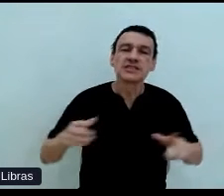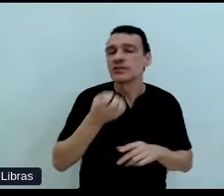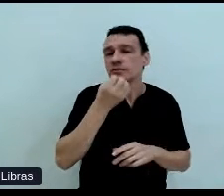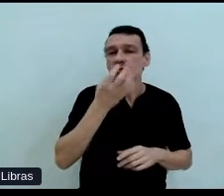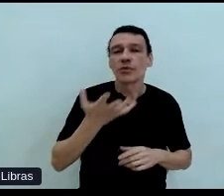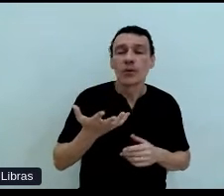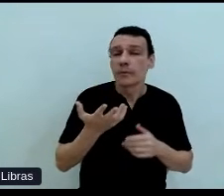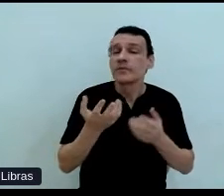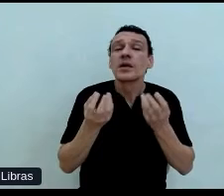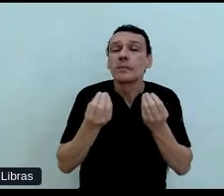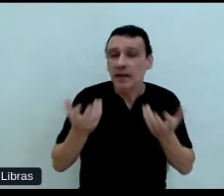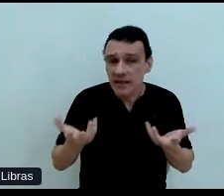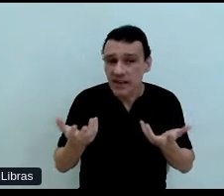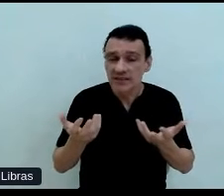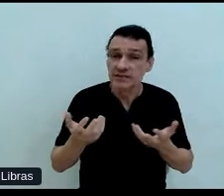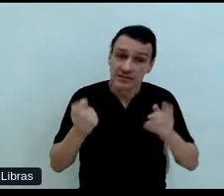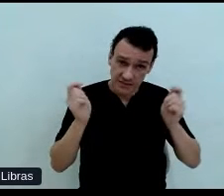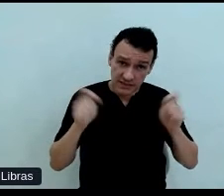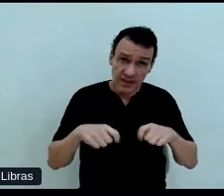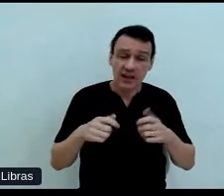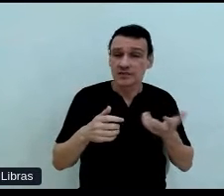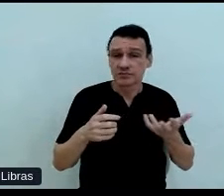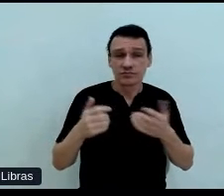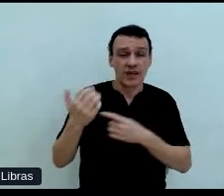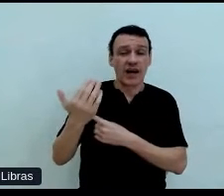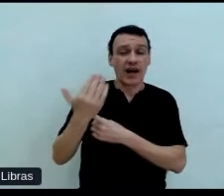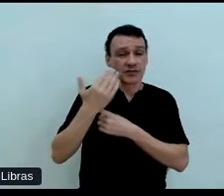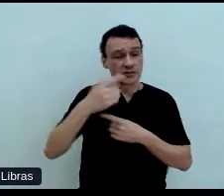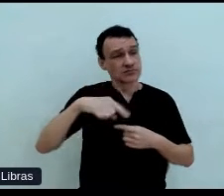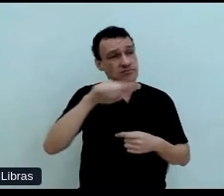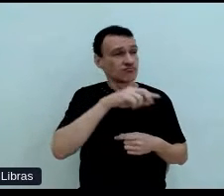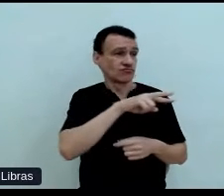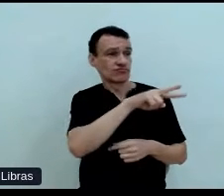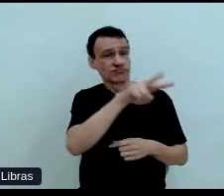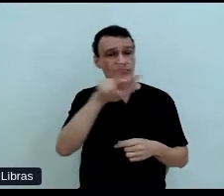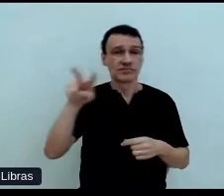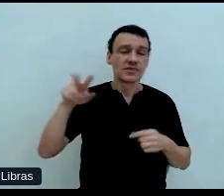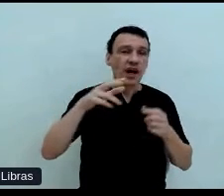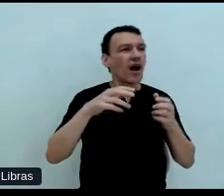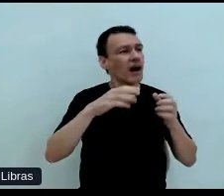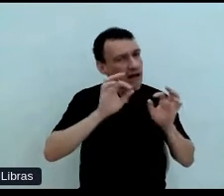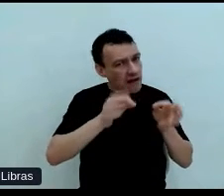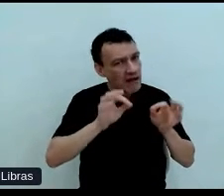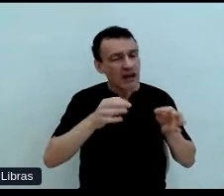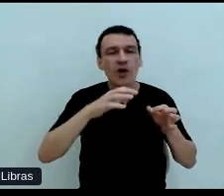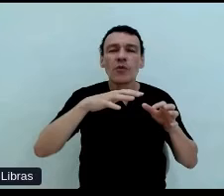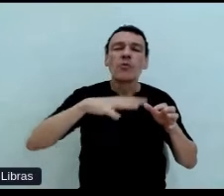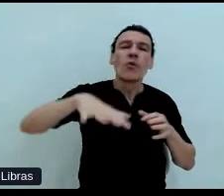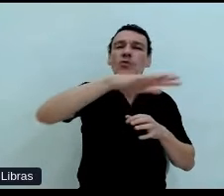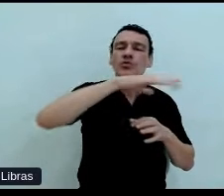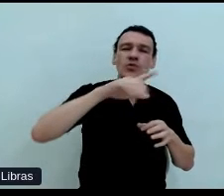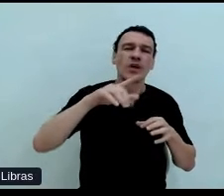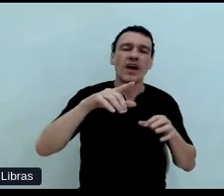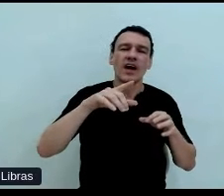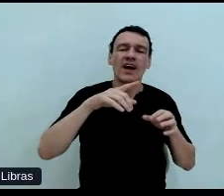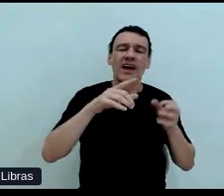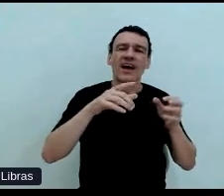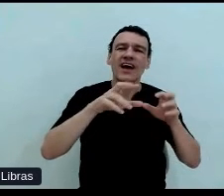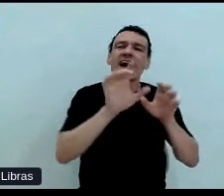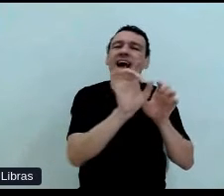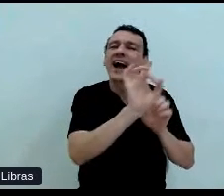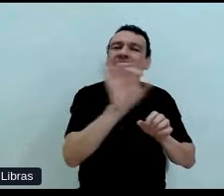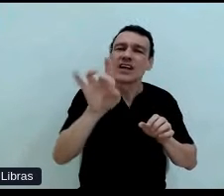temos para olhar um mundo muito mais com um olhar muito mais diverso, um olhar muito